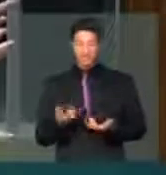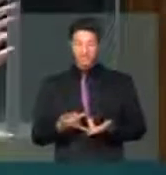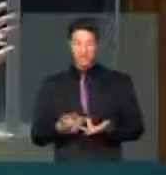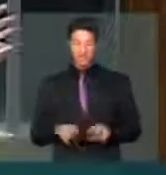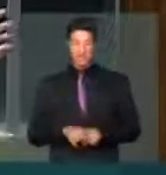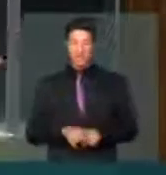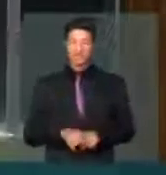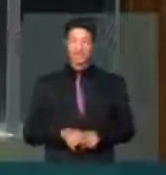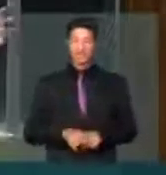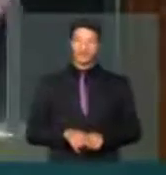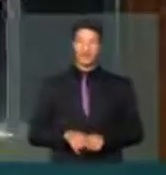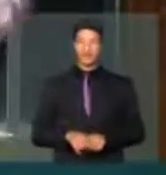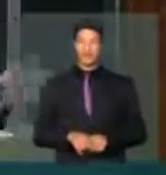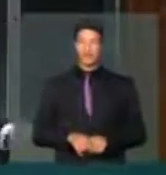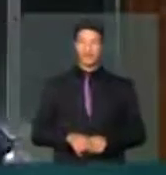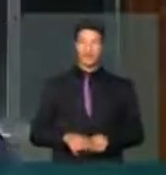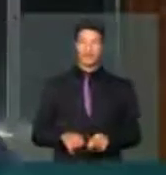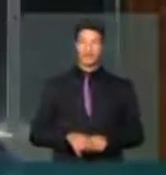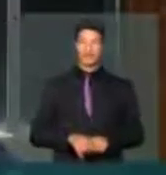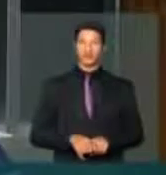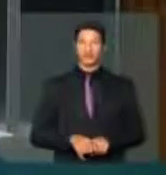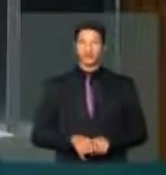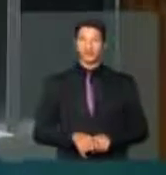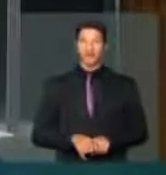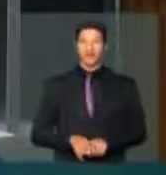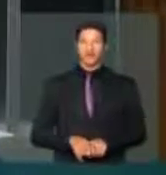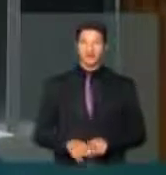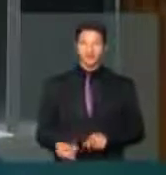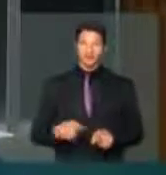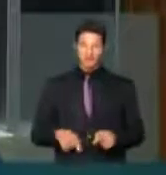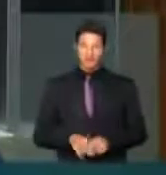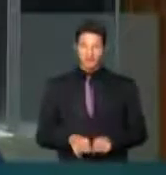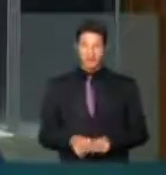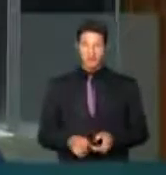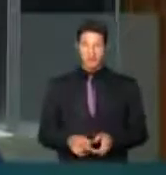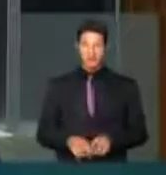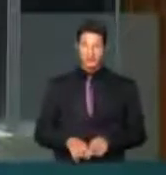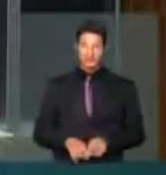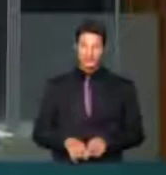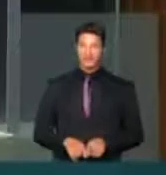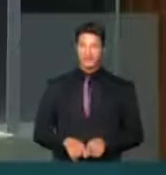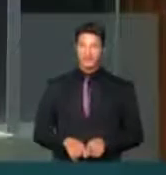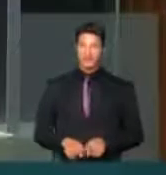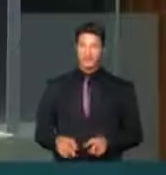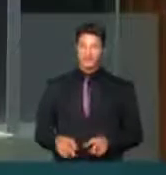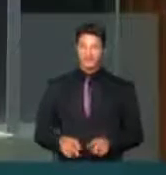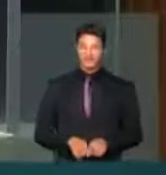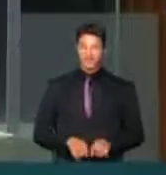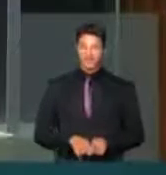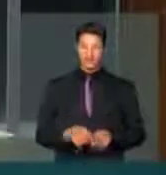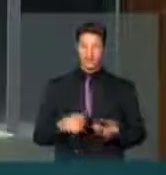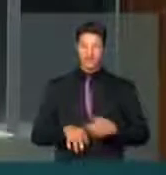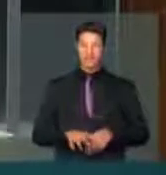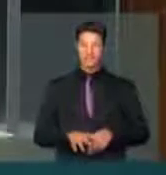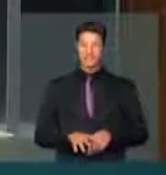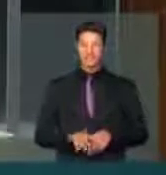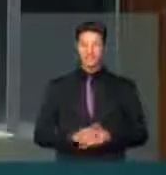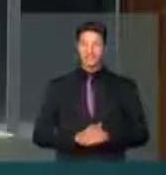que é um prédio belíssimo, moderno, e que foi inaugurado no final de 2013,